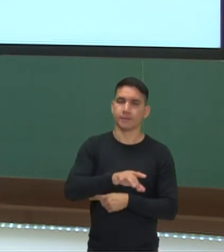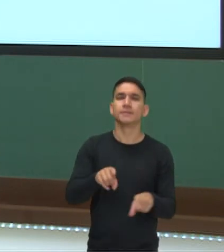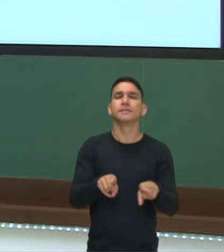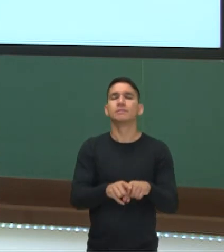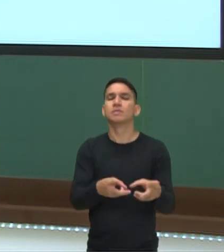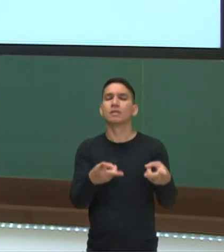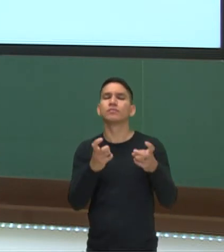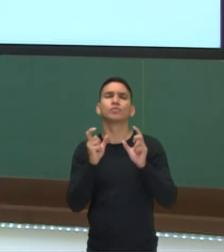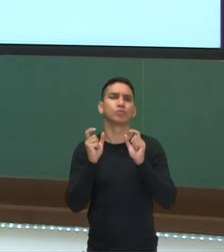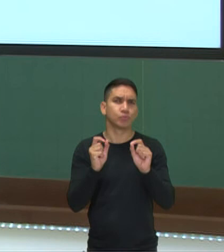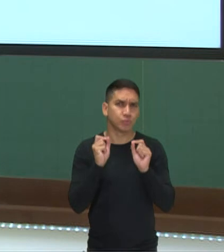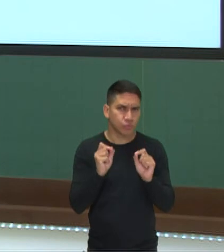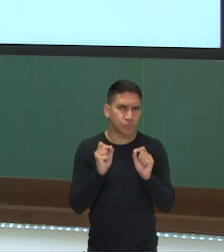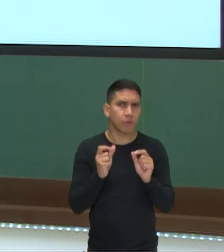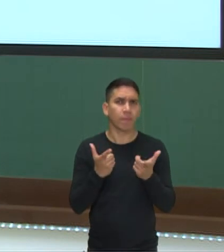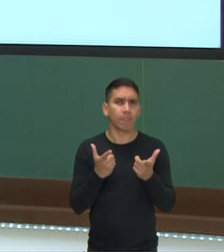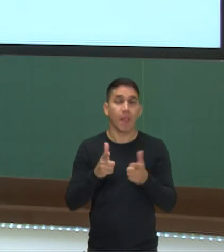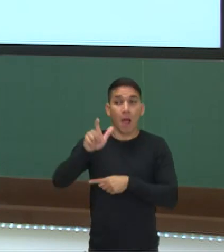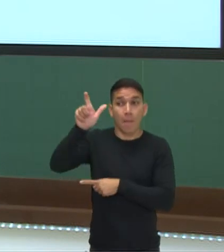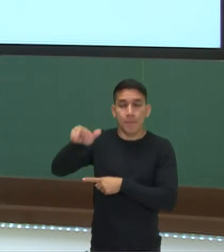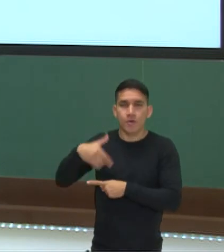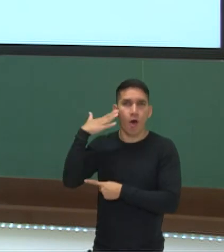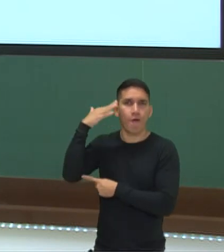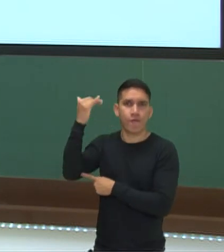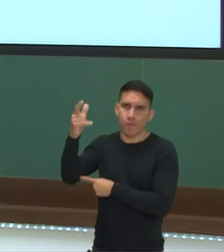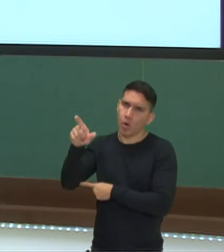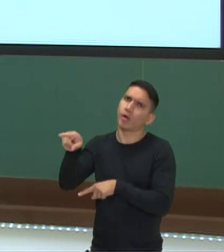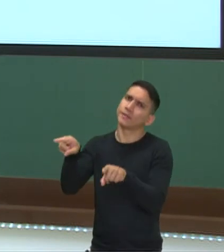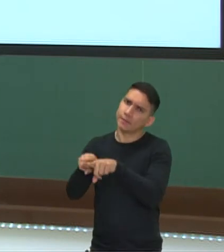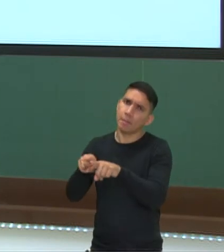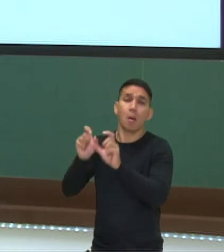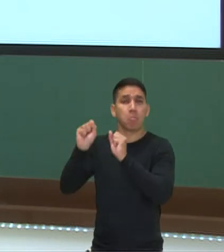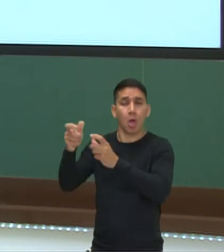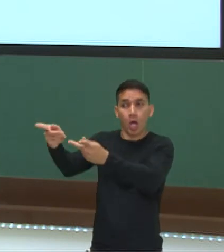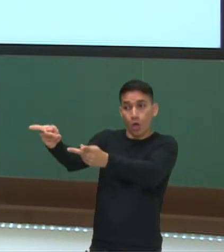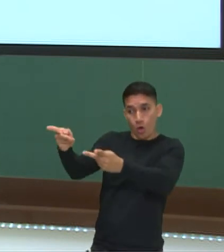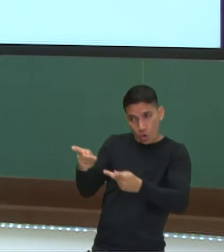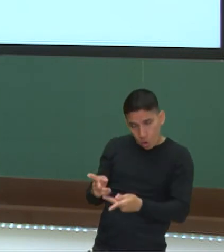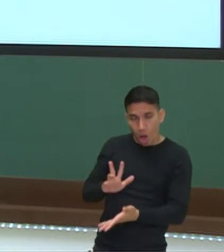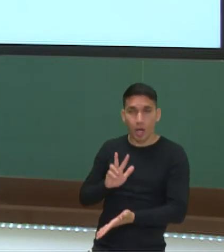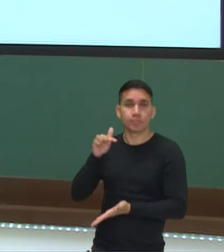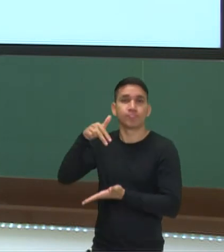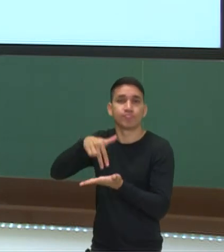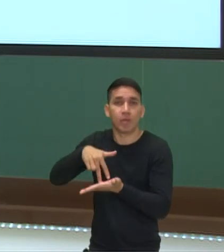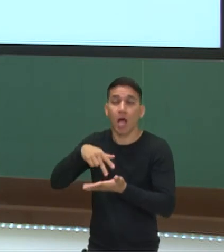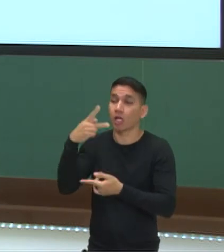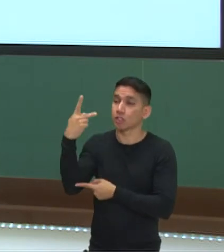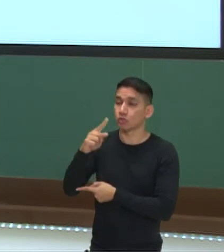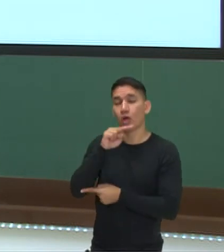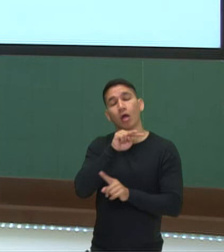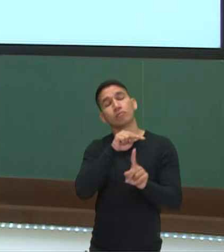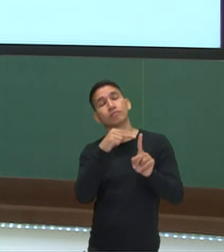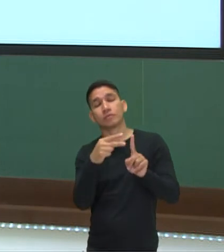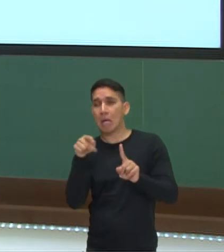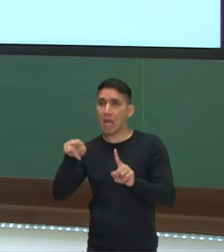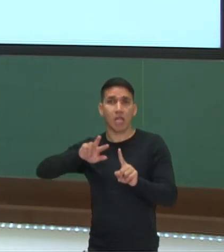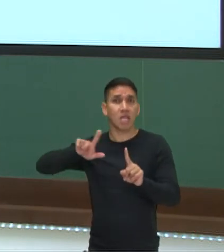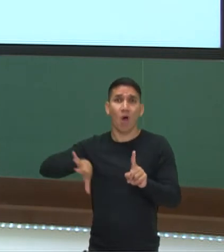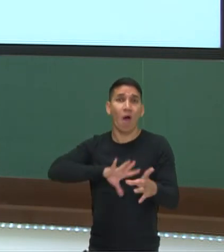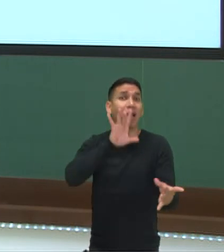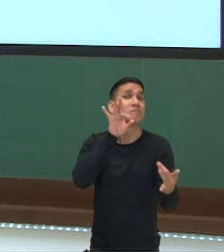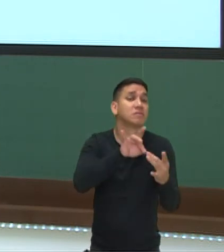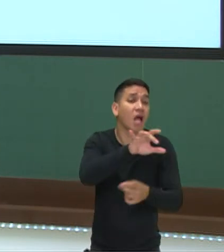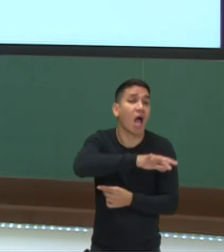também que uma celebridade também pode ser convidada a se manifestar, mesmo não sendo especialista